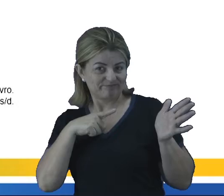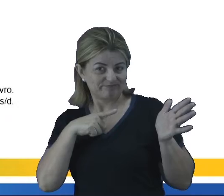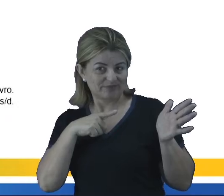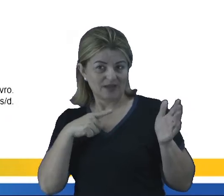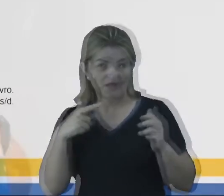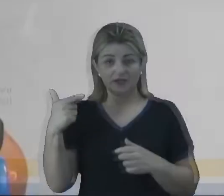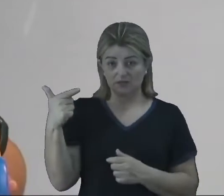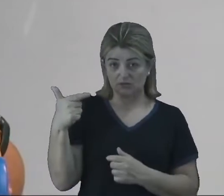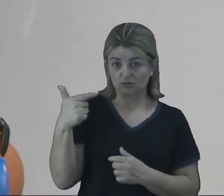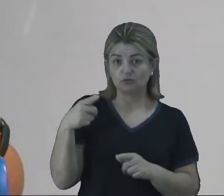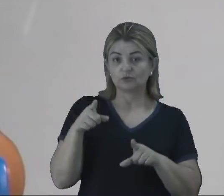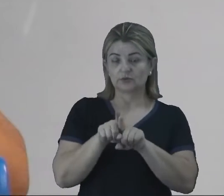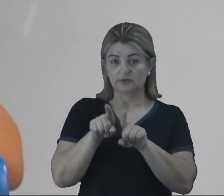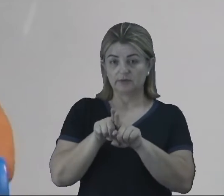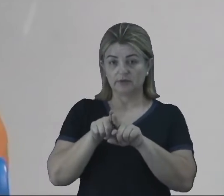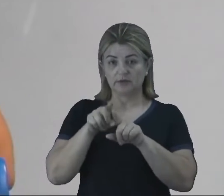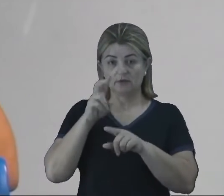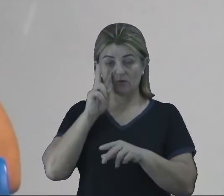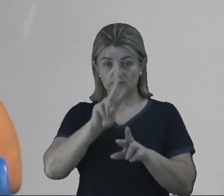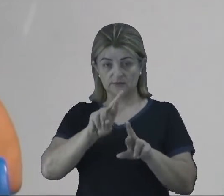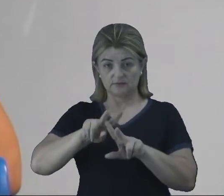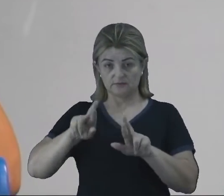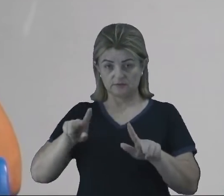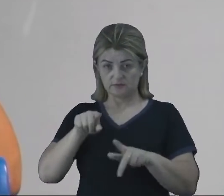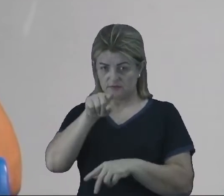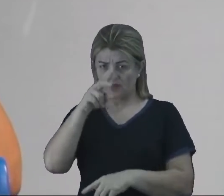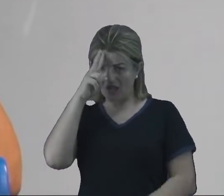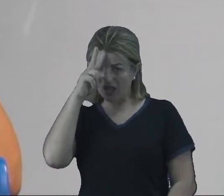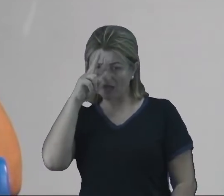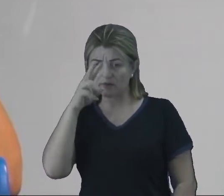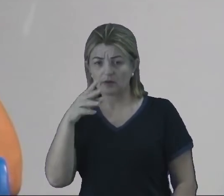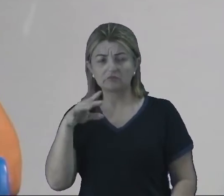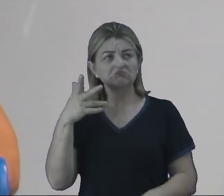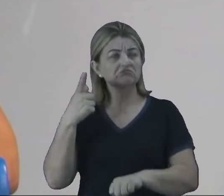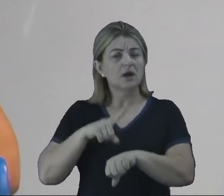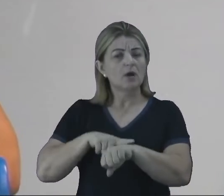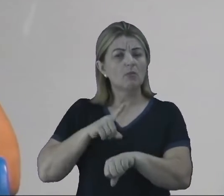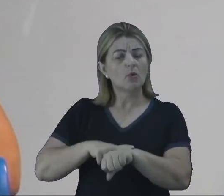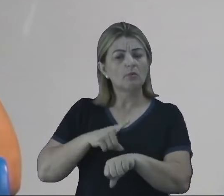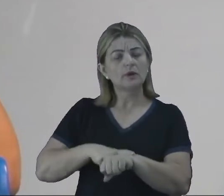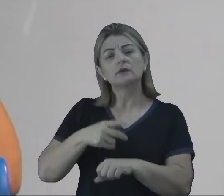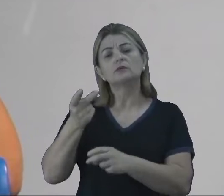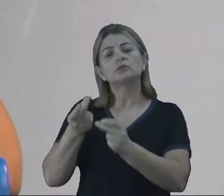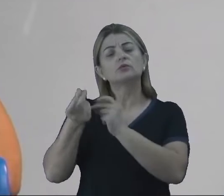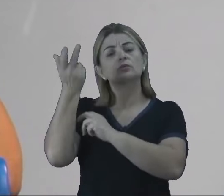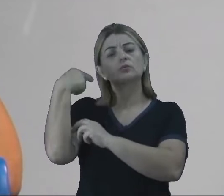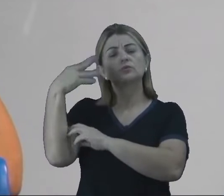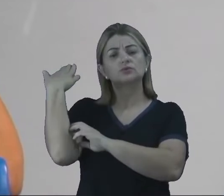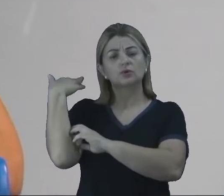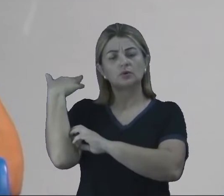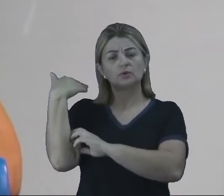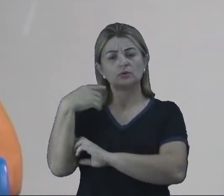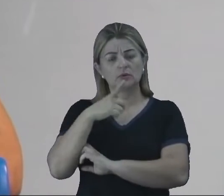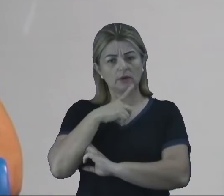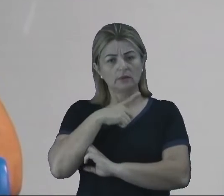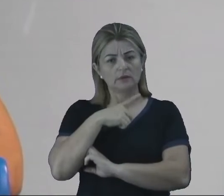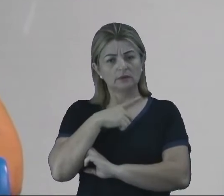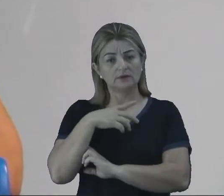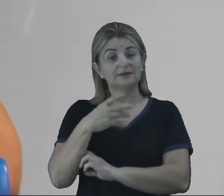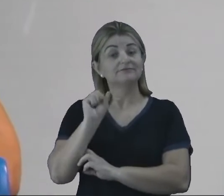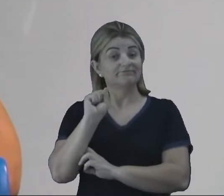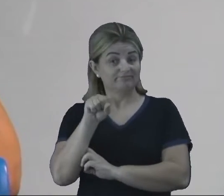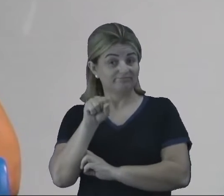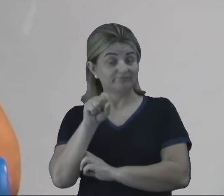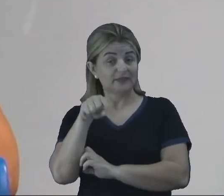E temos elementos da segunda geração romântica. Para você escolher o gabarito, o que eu preciso é estar muito atento